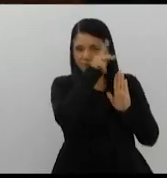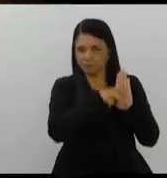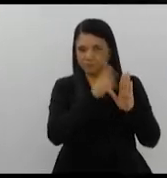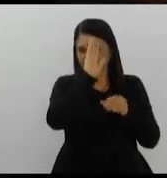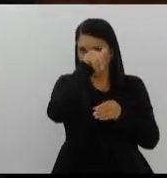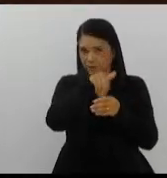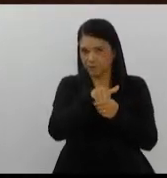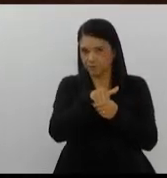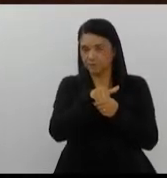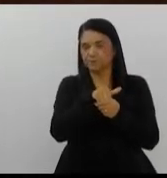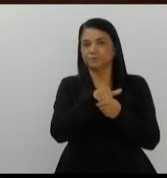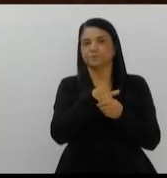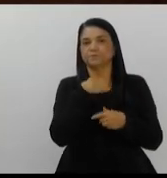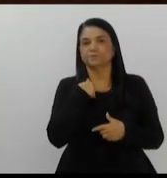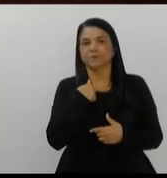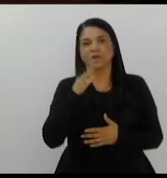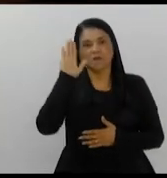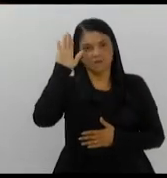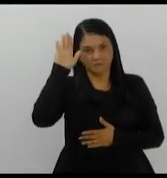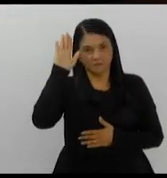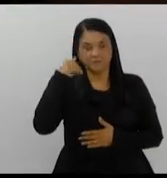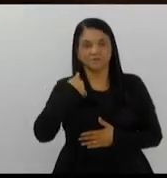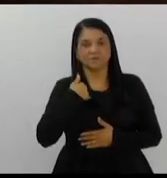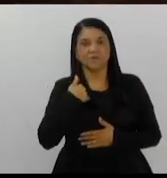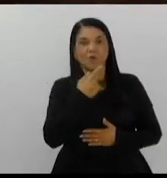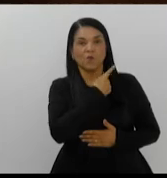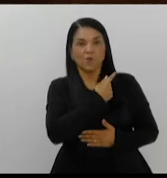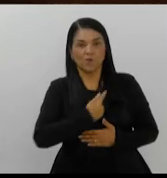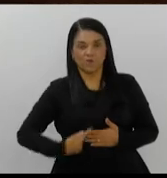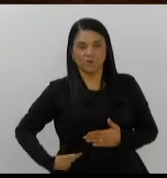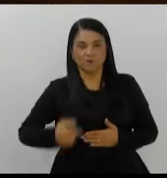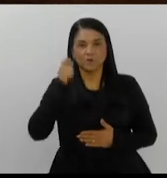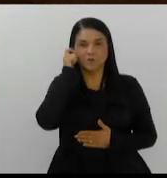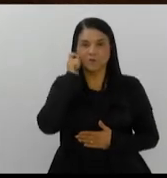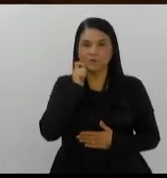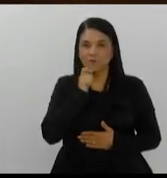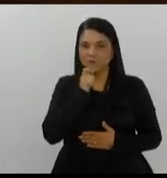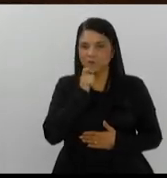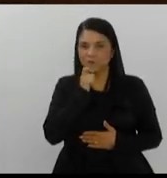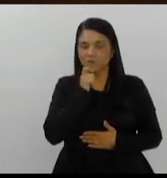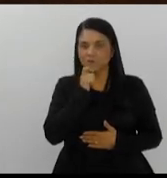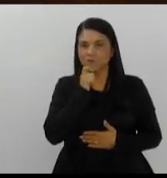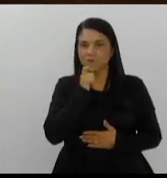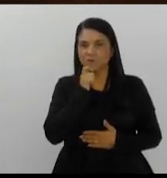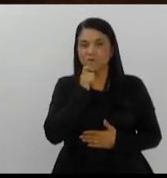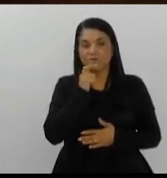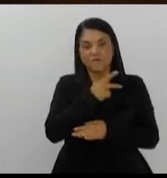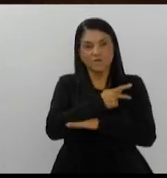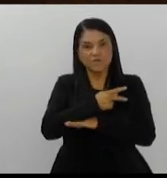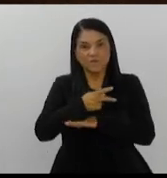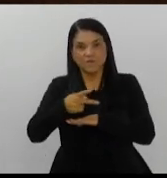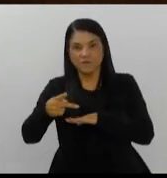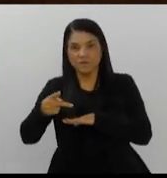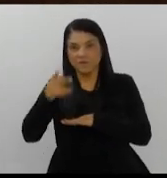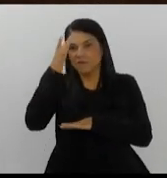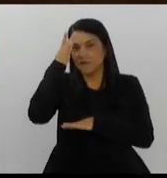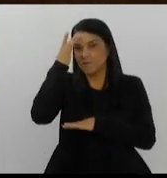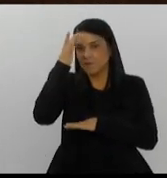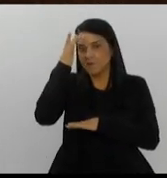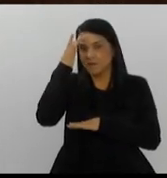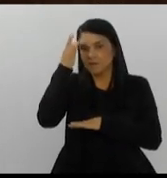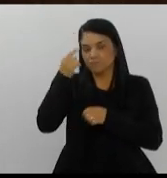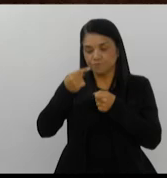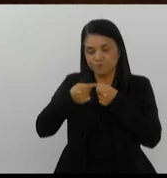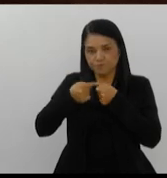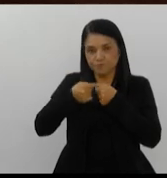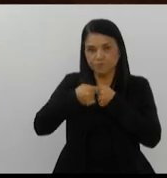de questão de ordem aqui, gente, é que o governador Cláudio Castro vai fazer uma visita amanhã no município de